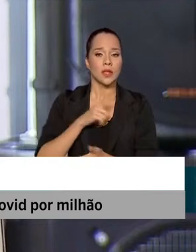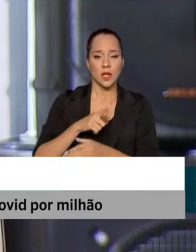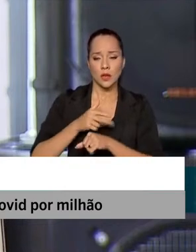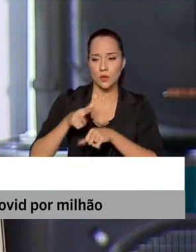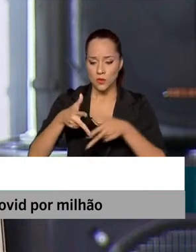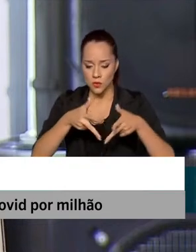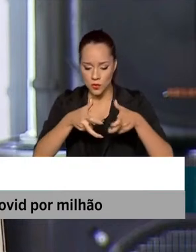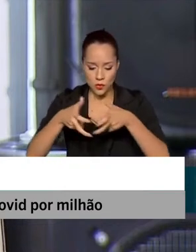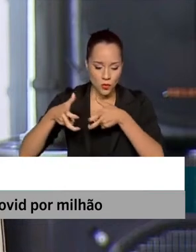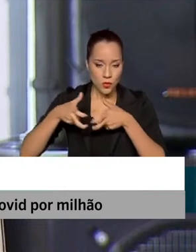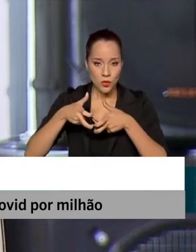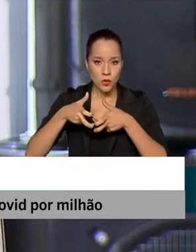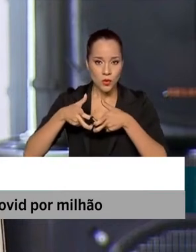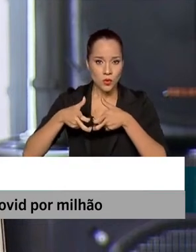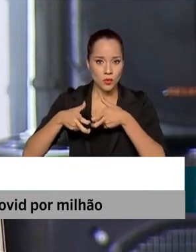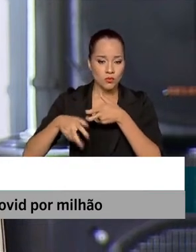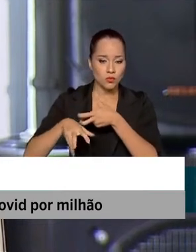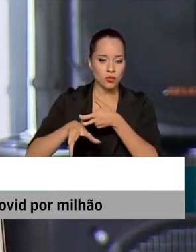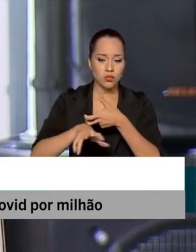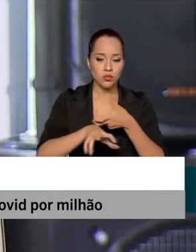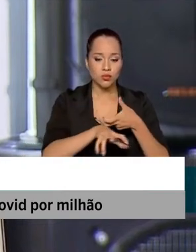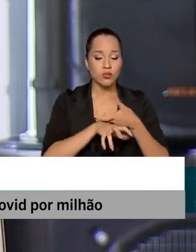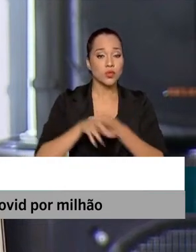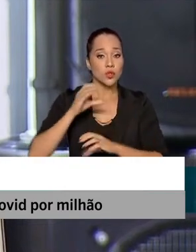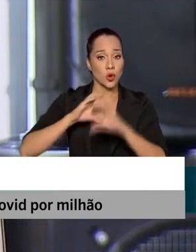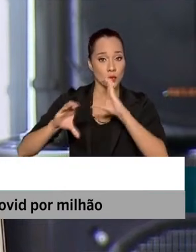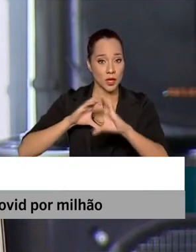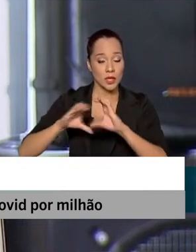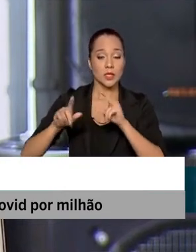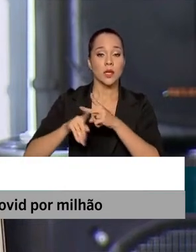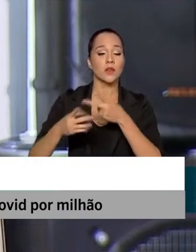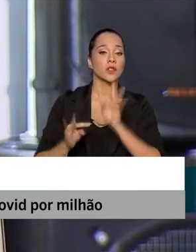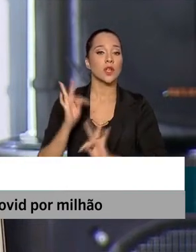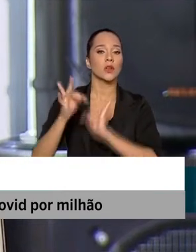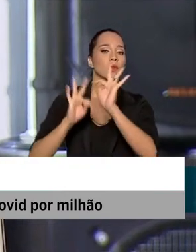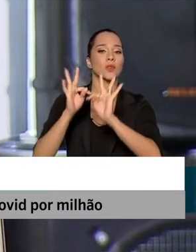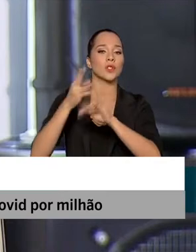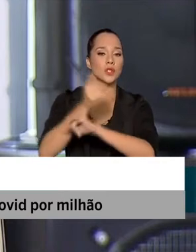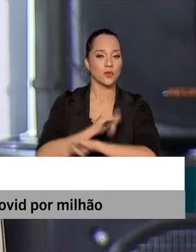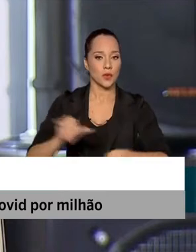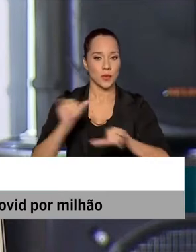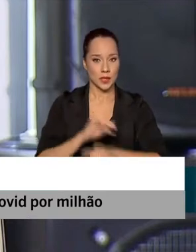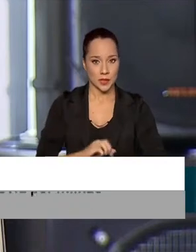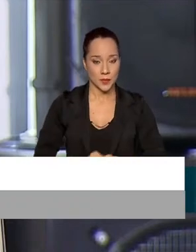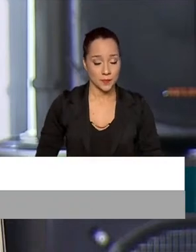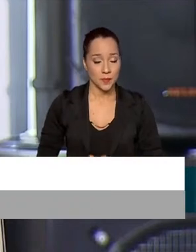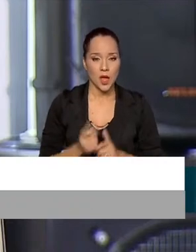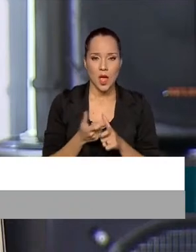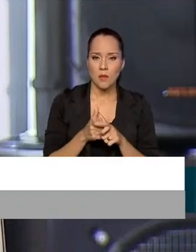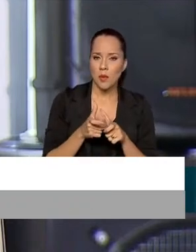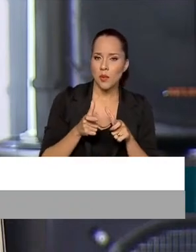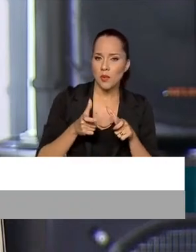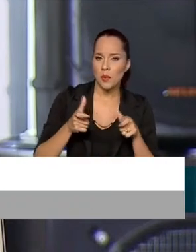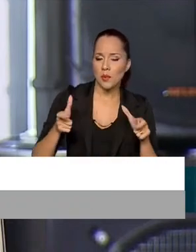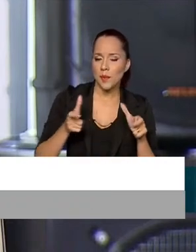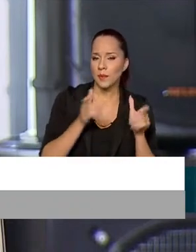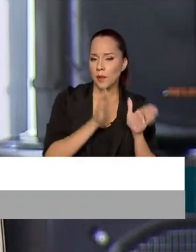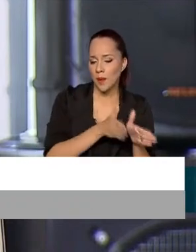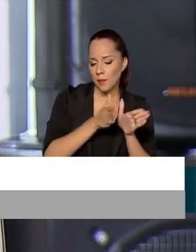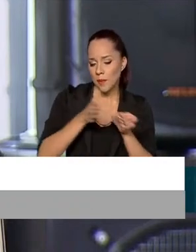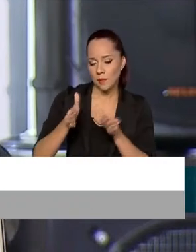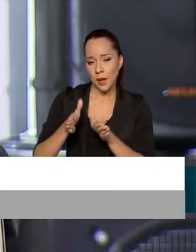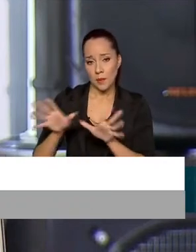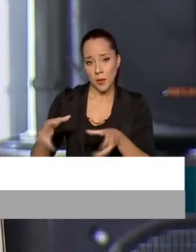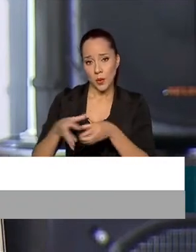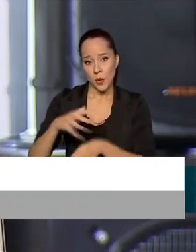sensores e meios de comunicação e de tecnologia de informação, e expandindo suas novas fases para o